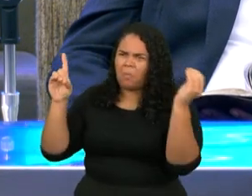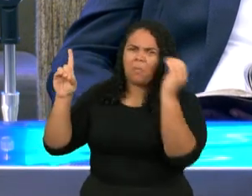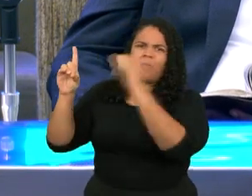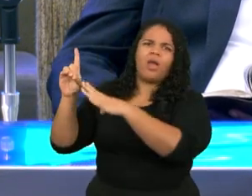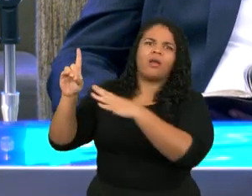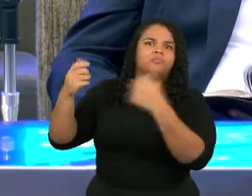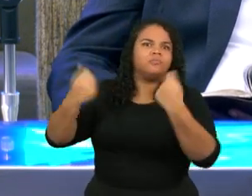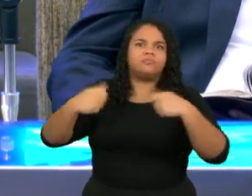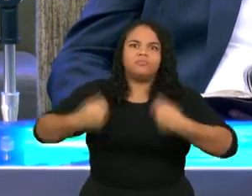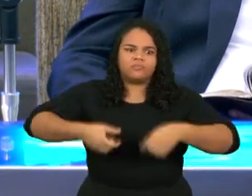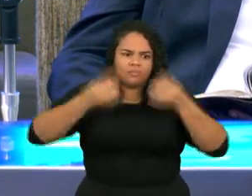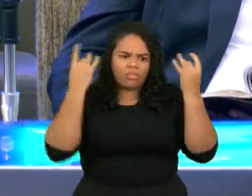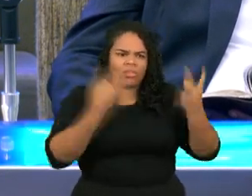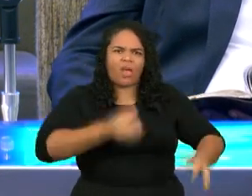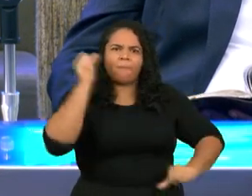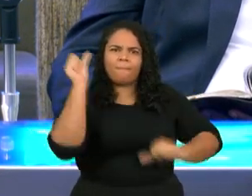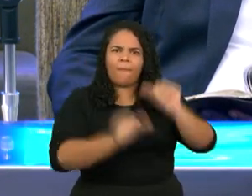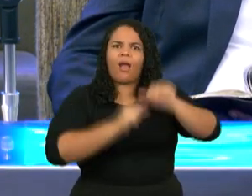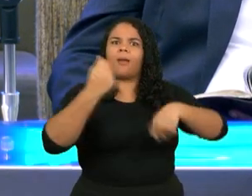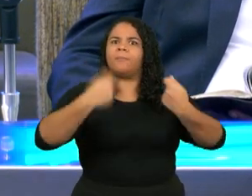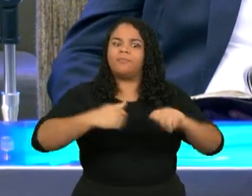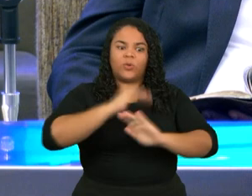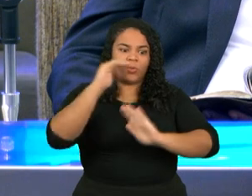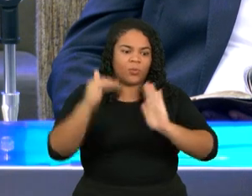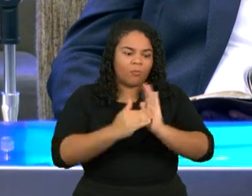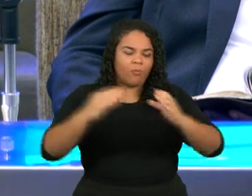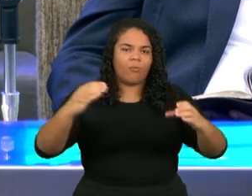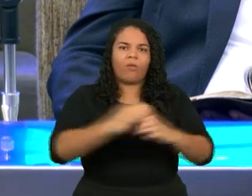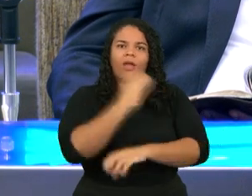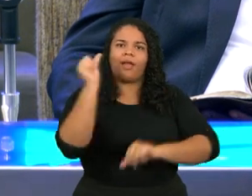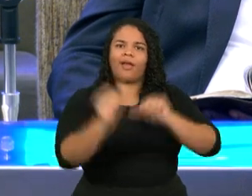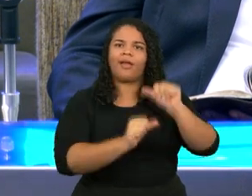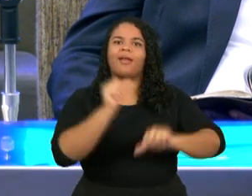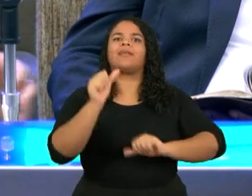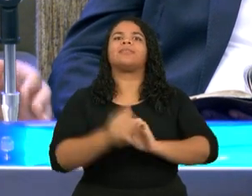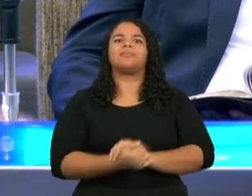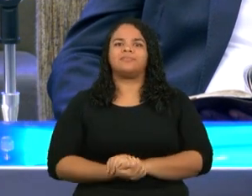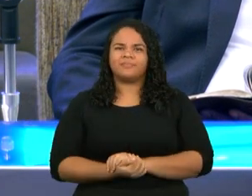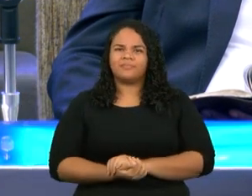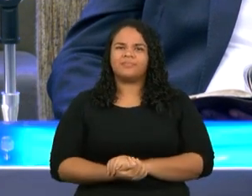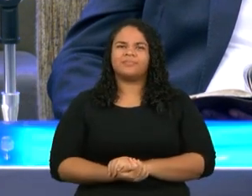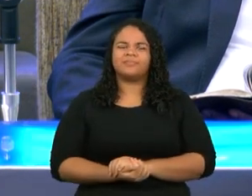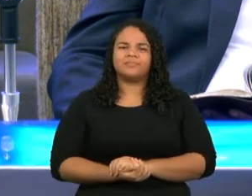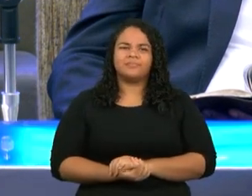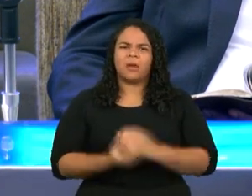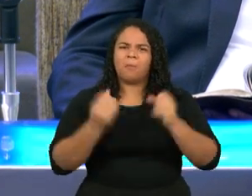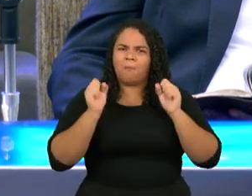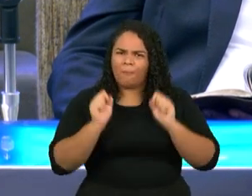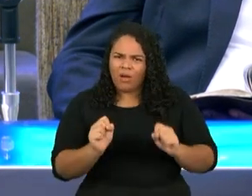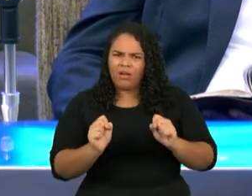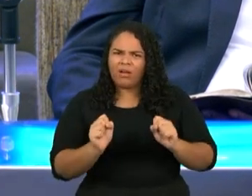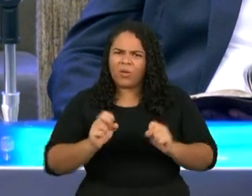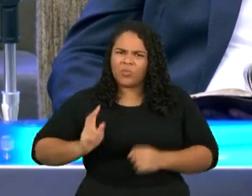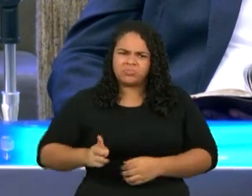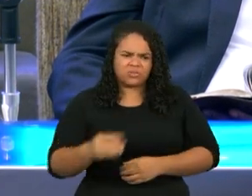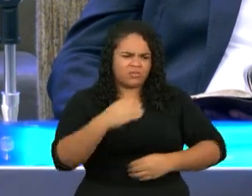concupiscência pelo Desejo desenfreado épitomia no grego aqui